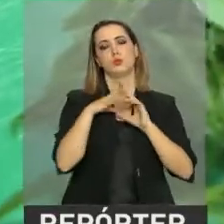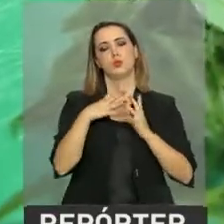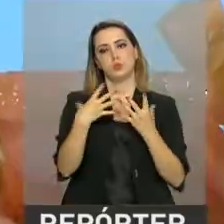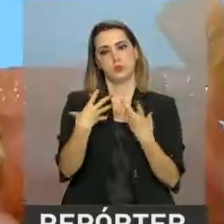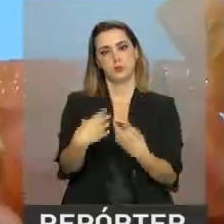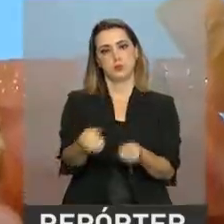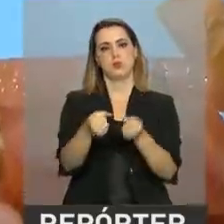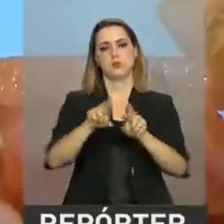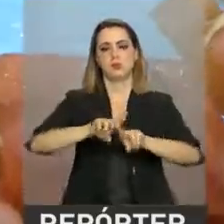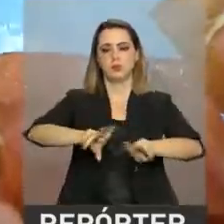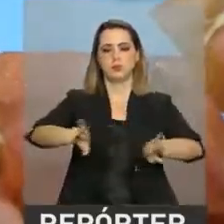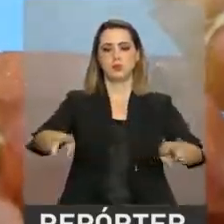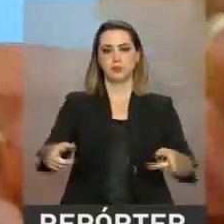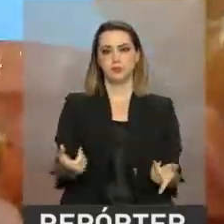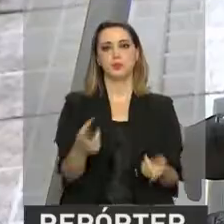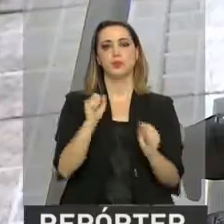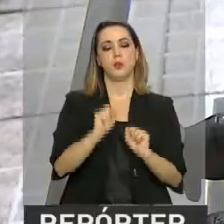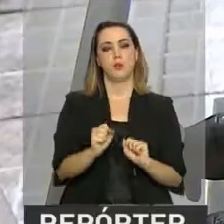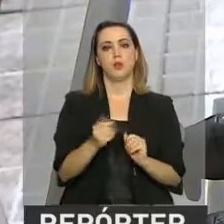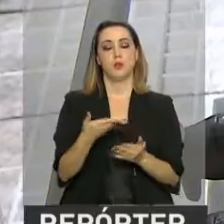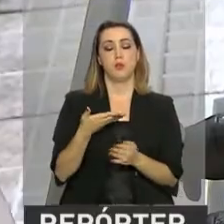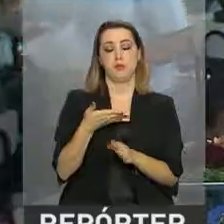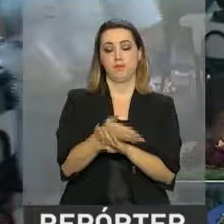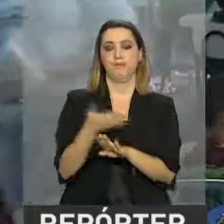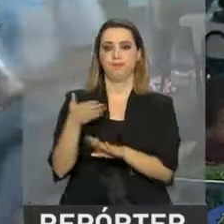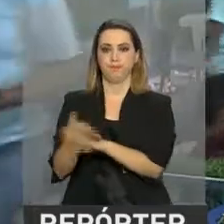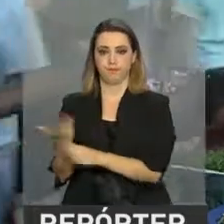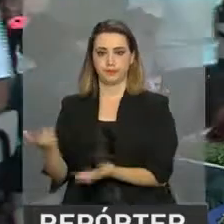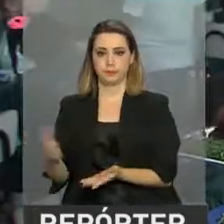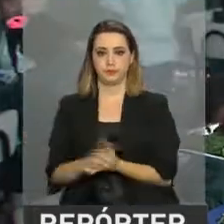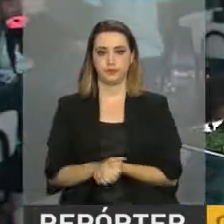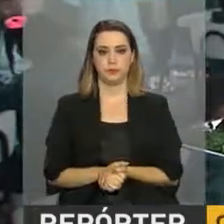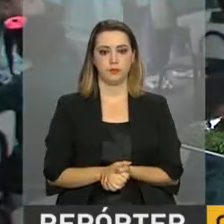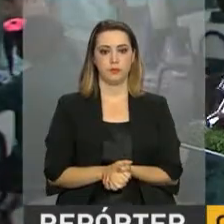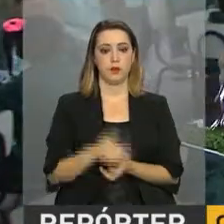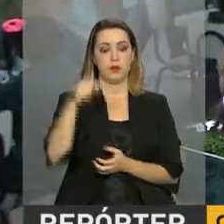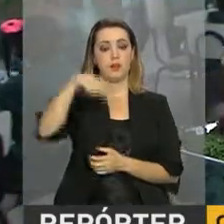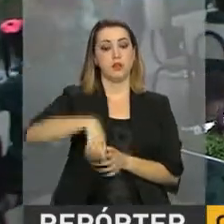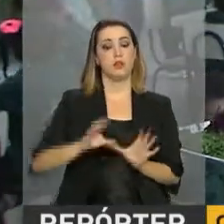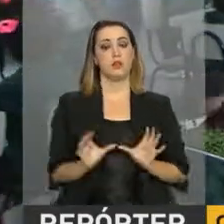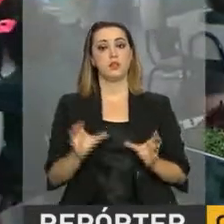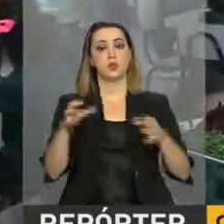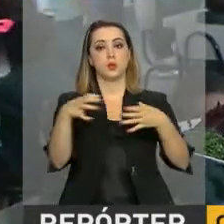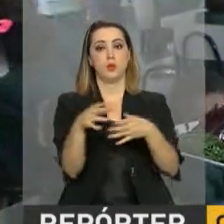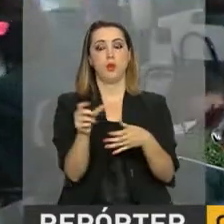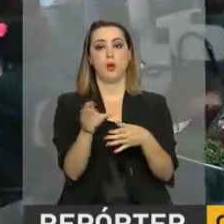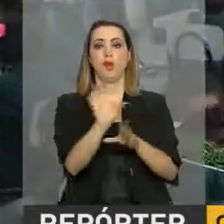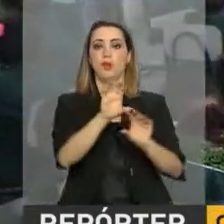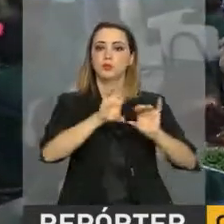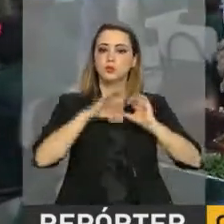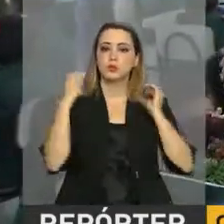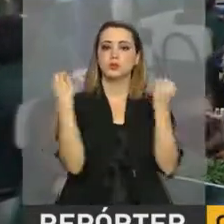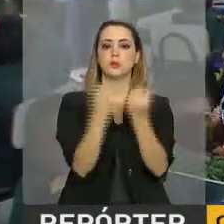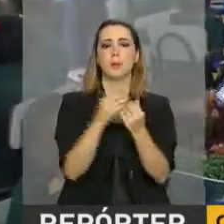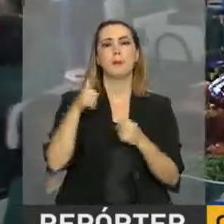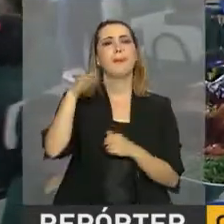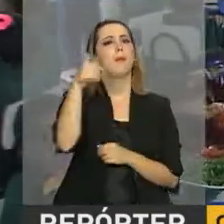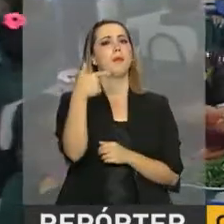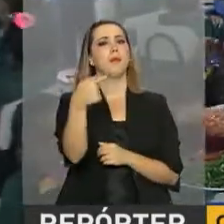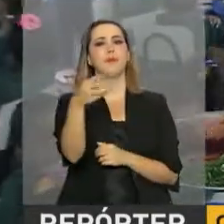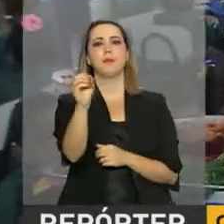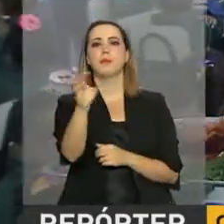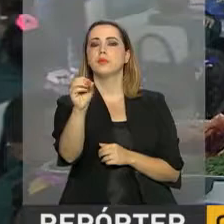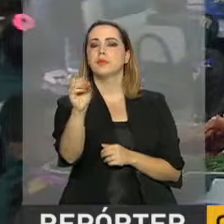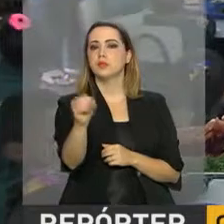receber verduras, frutas e legumes que passam por ele. Só aqui neste centro comunitário, mais de 700 crianças